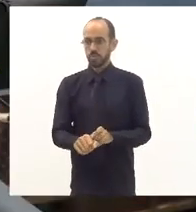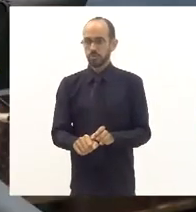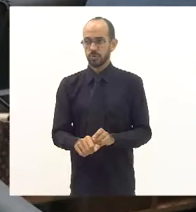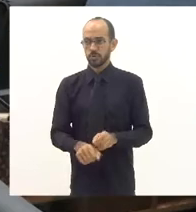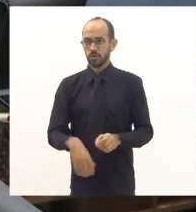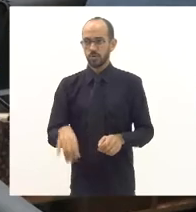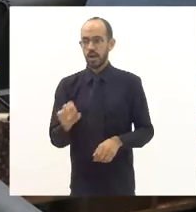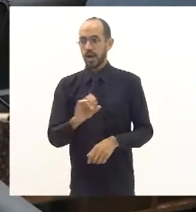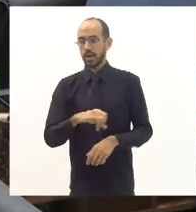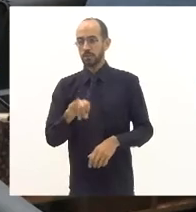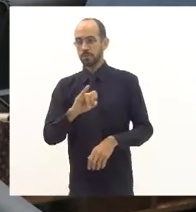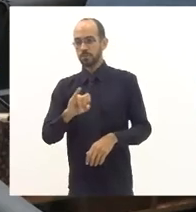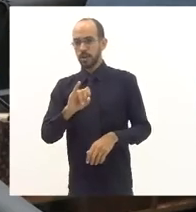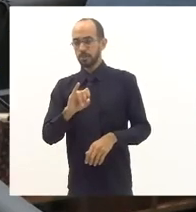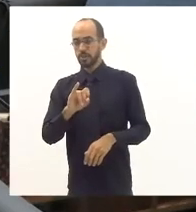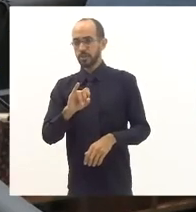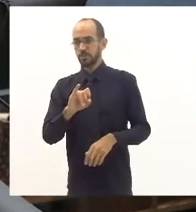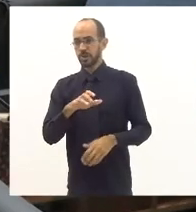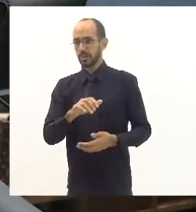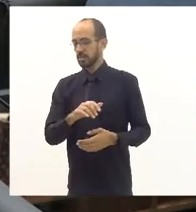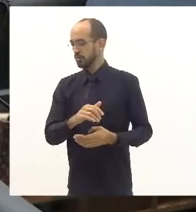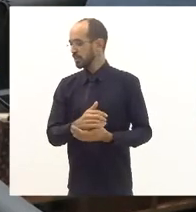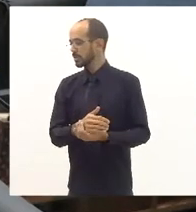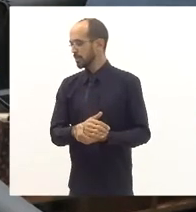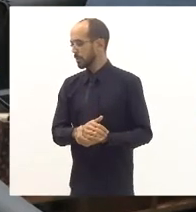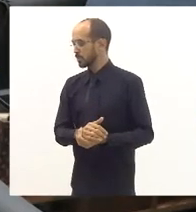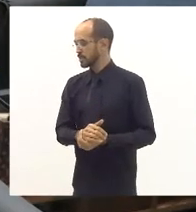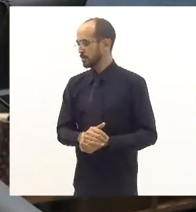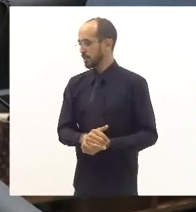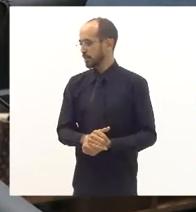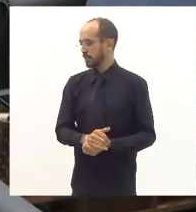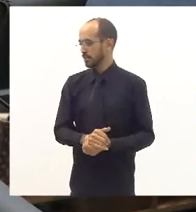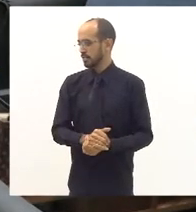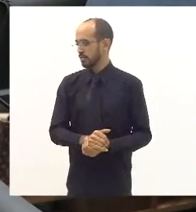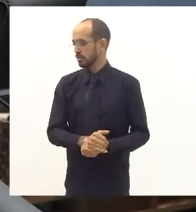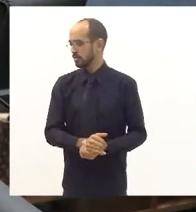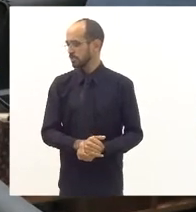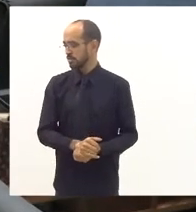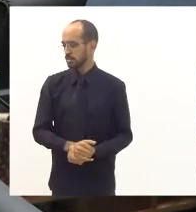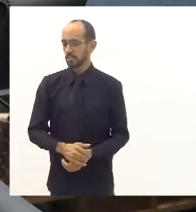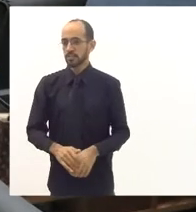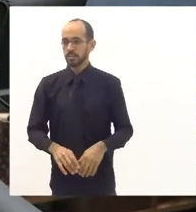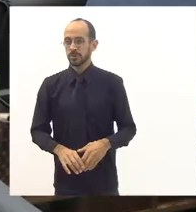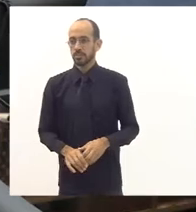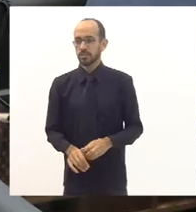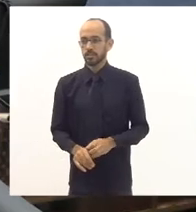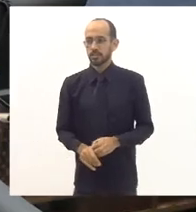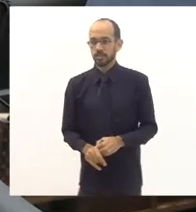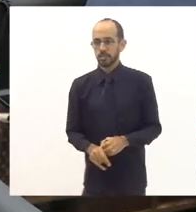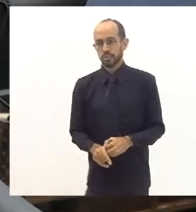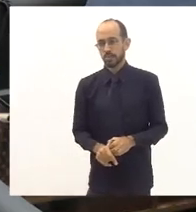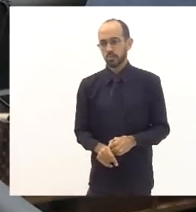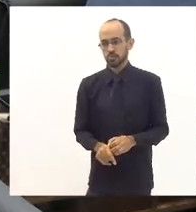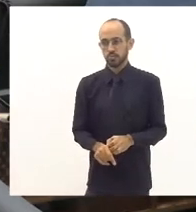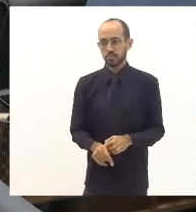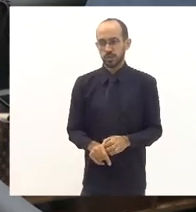Alô, alô? Aqui está ruim. Veja, desliga, liga isso aqui. Eu não entendo. Oi, alô, agora